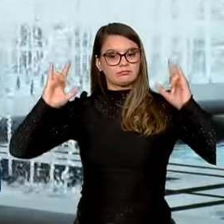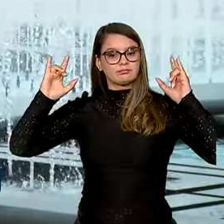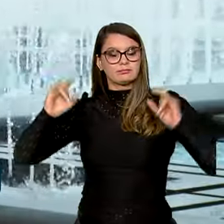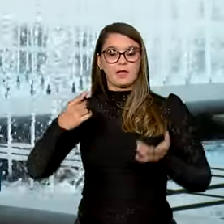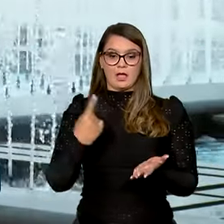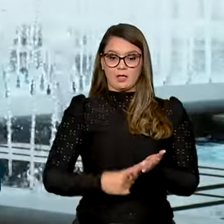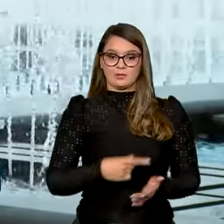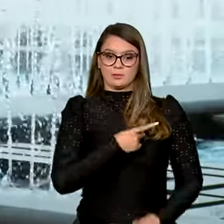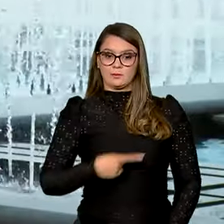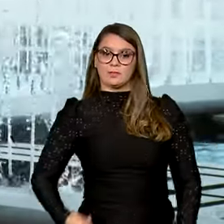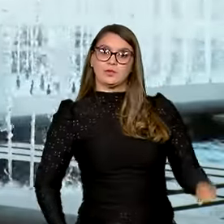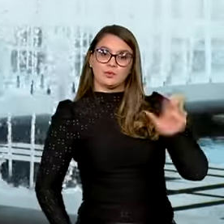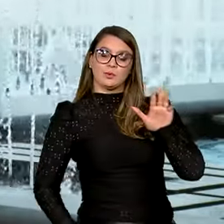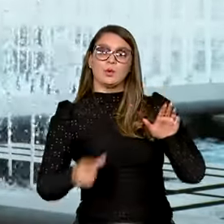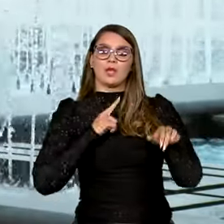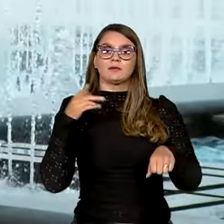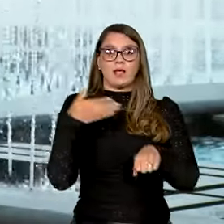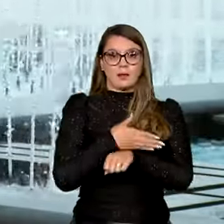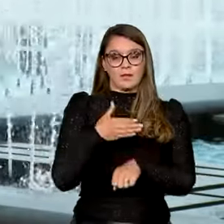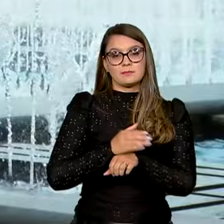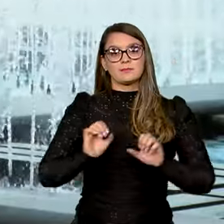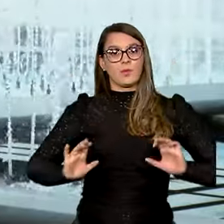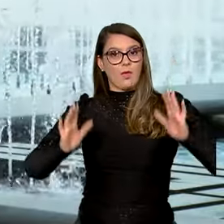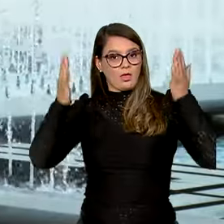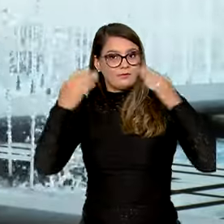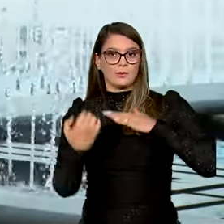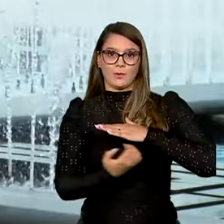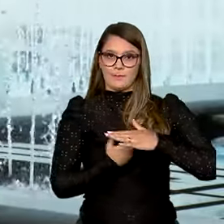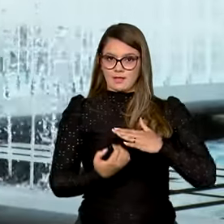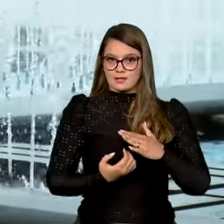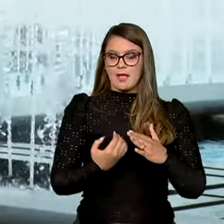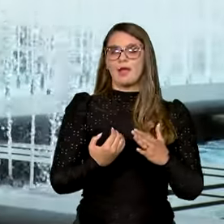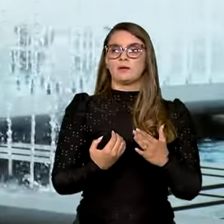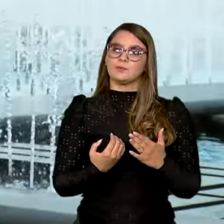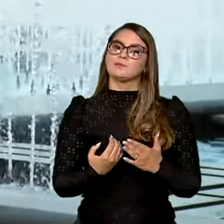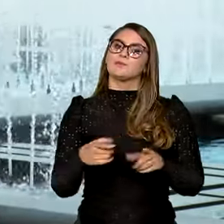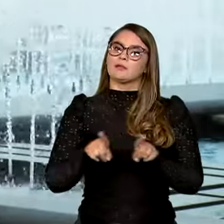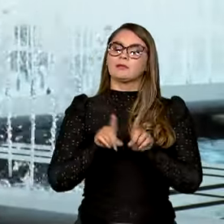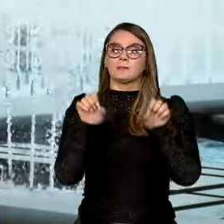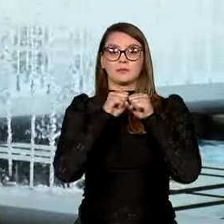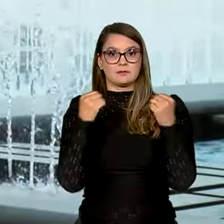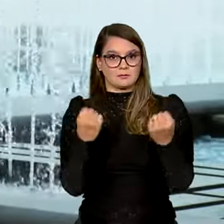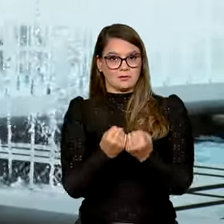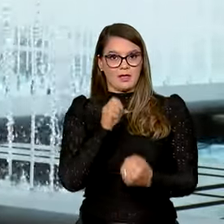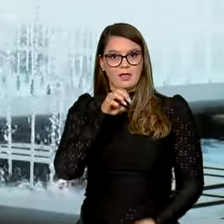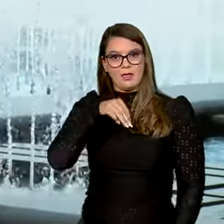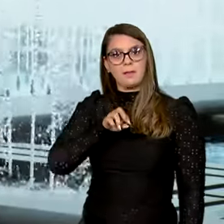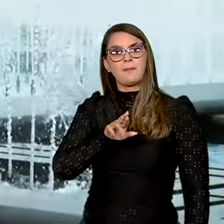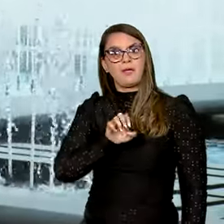do presidente Lula inclui ainda a participação em um evento com empresários sauditas e um seminário da Embraer nesta